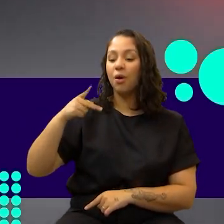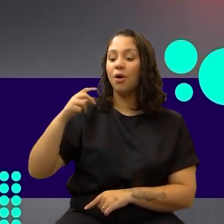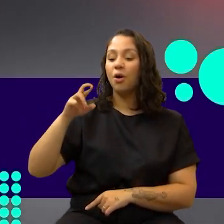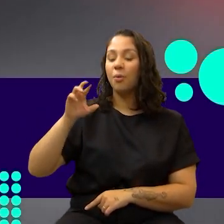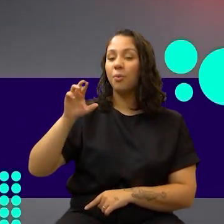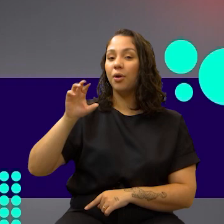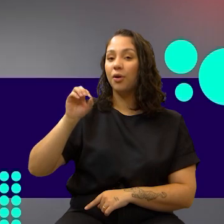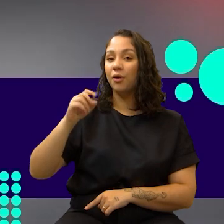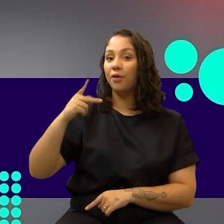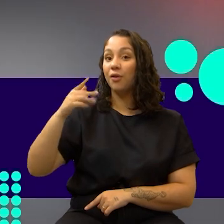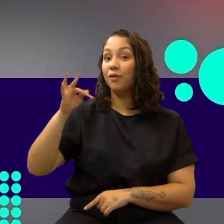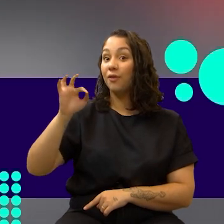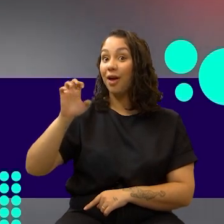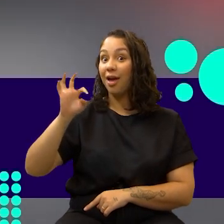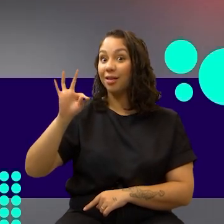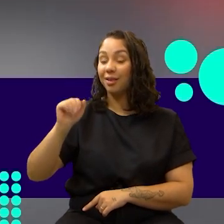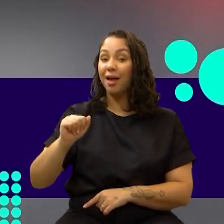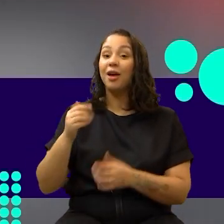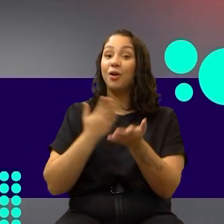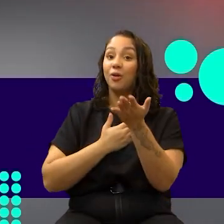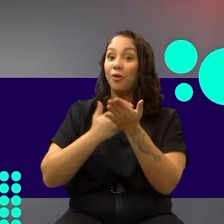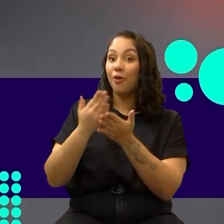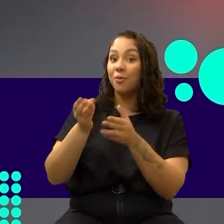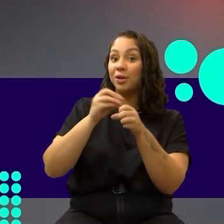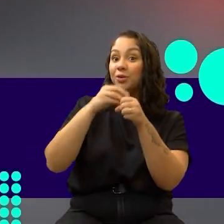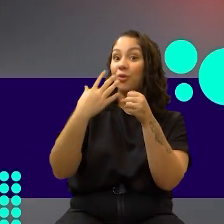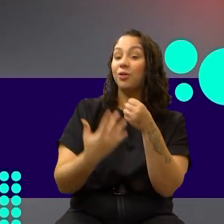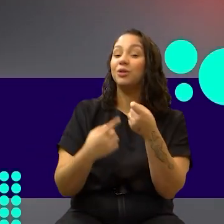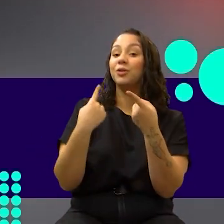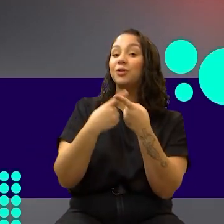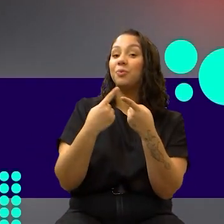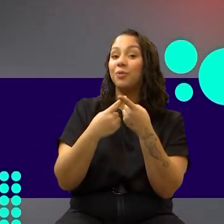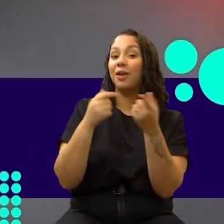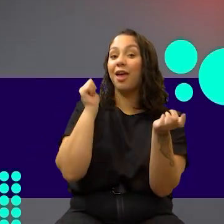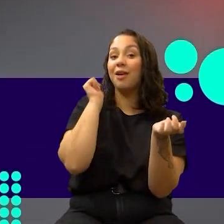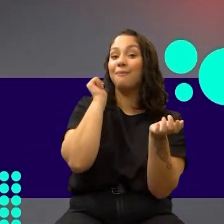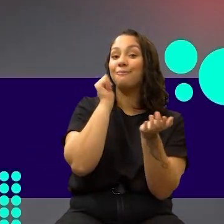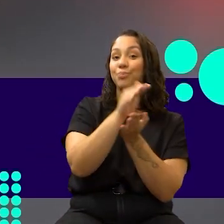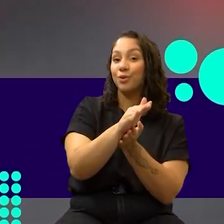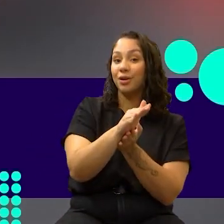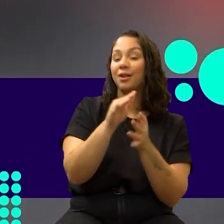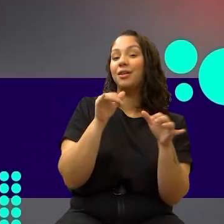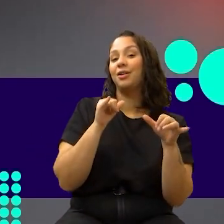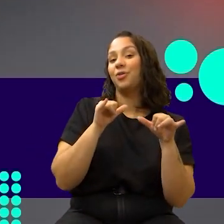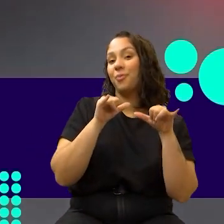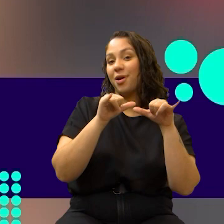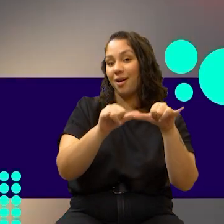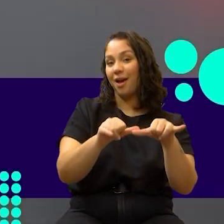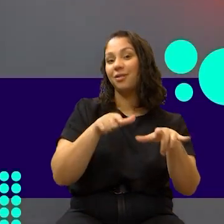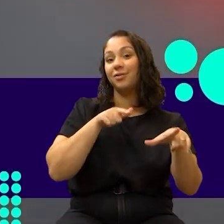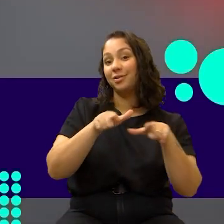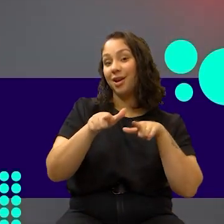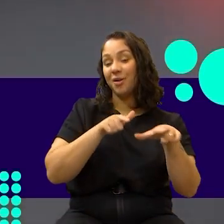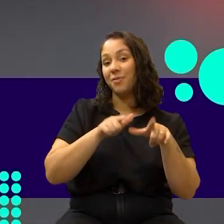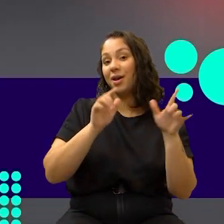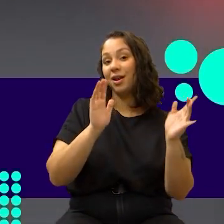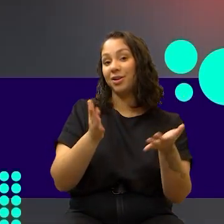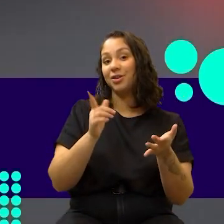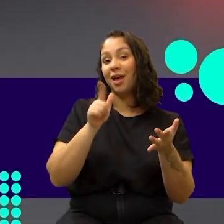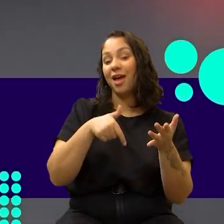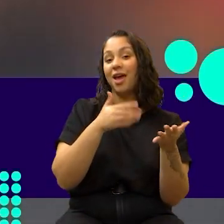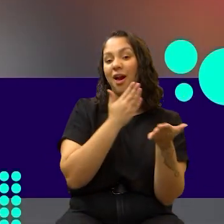E estreia o seu show, Cê Dá Curso. O influencer começou a produzir conteúdos após ter sido mandado embora